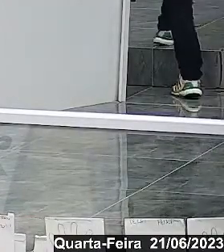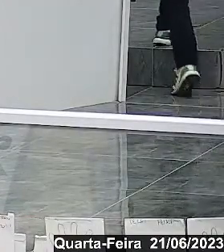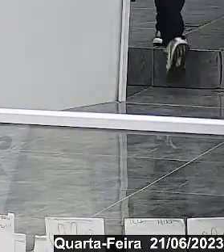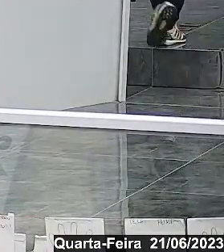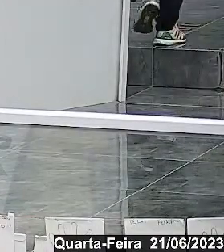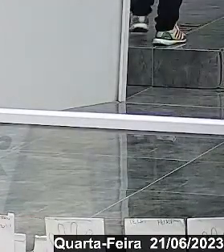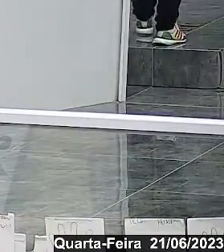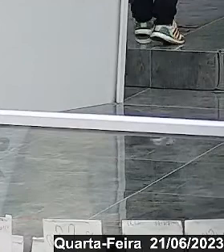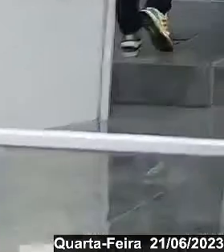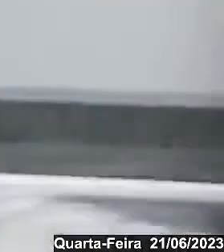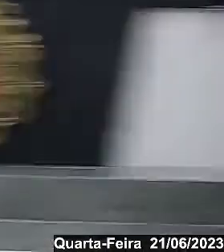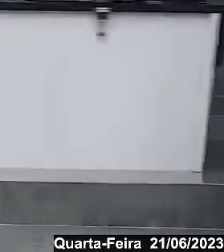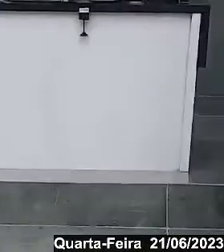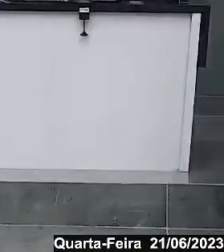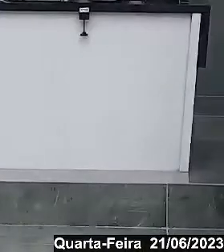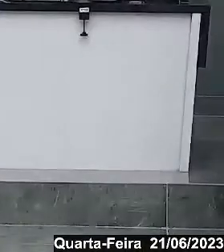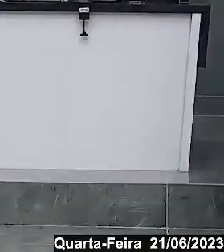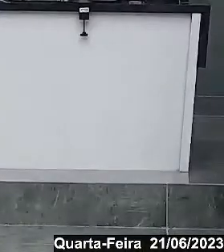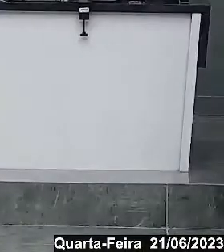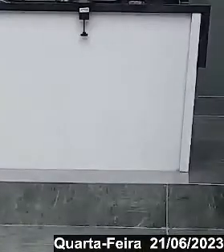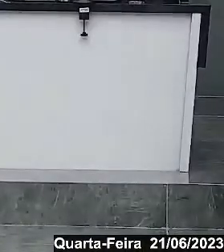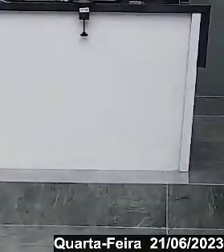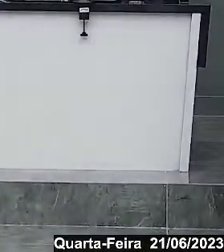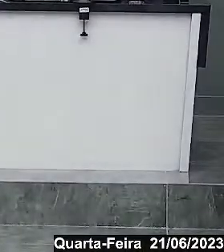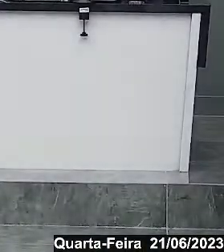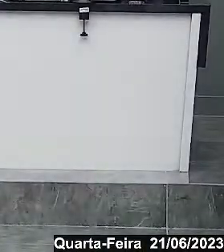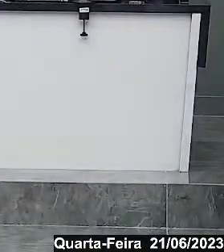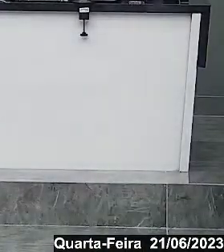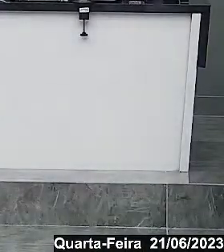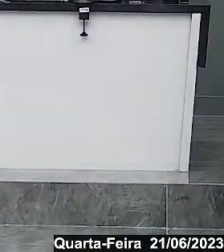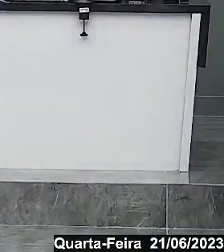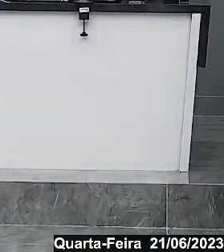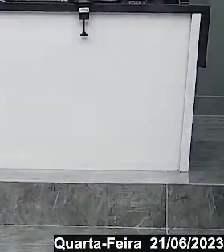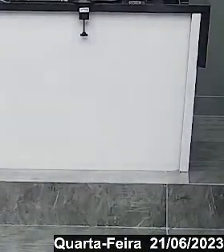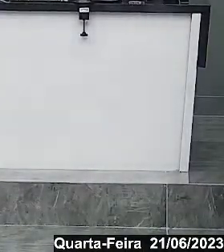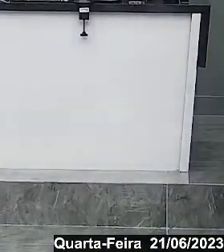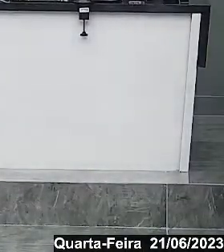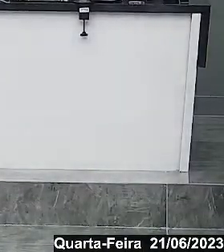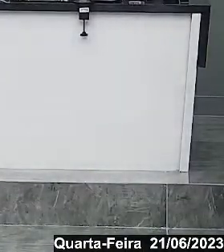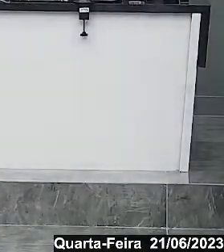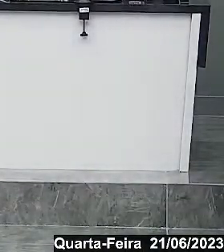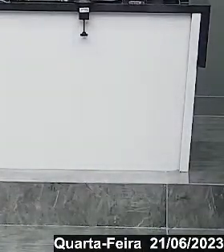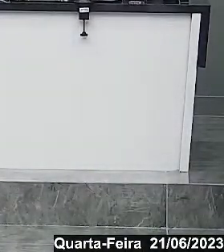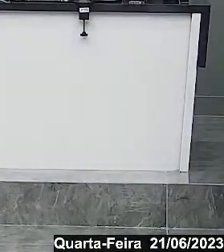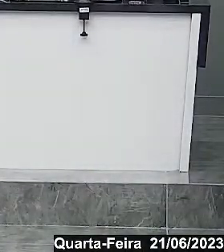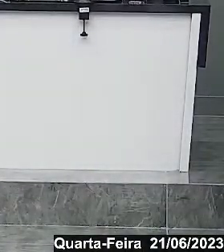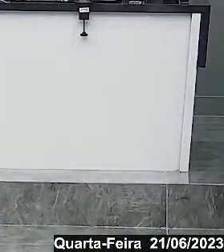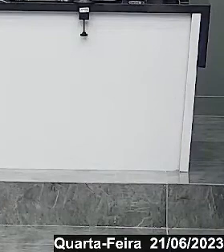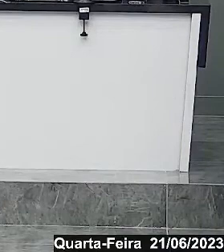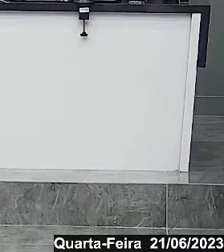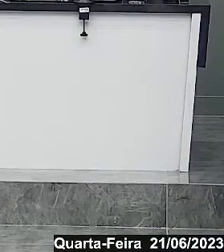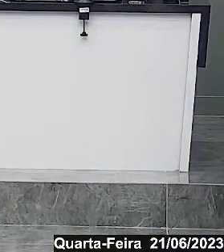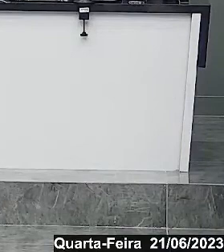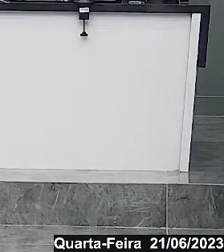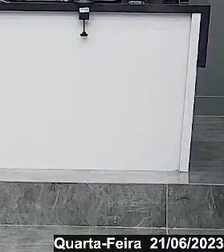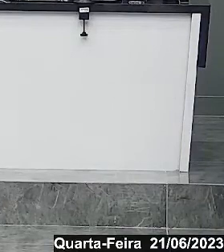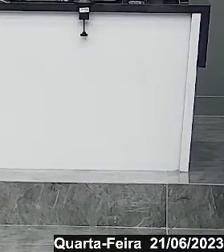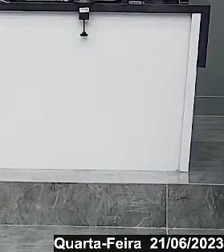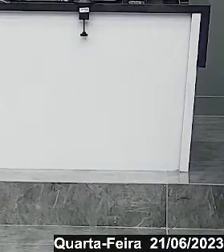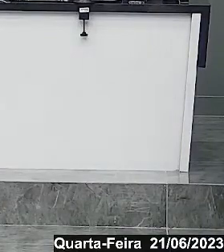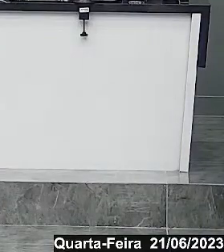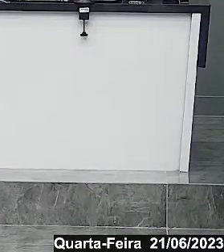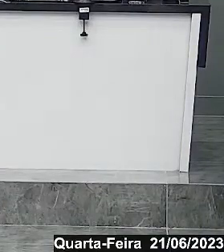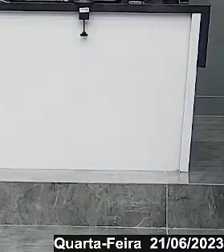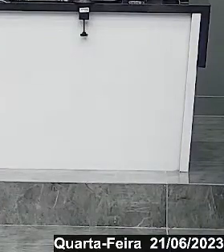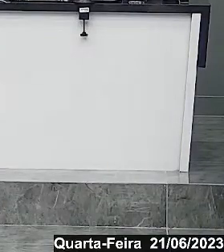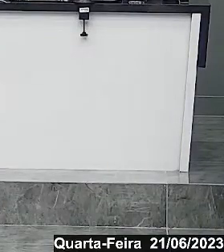minuto de silêncio aí por Dorgival Bezerra da Silva, morador lá da Iguape, onde a família nos solicitou ajuda e,